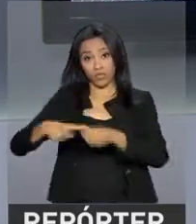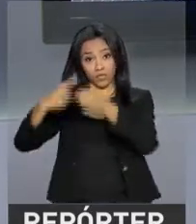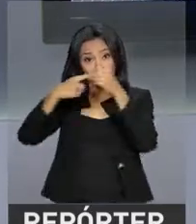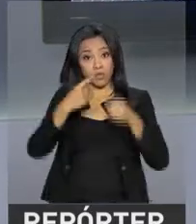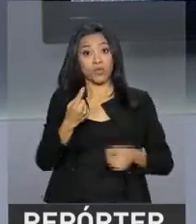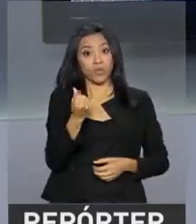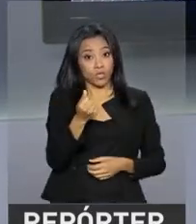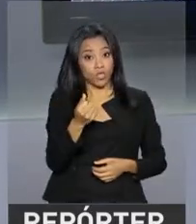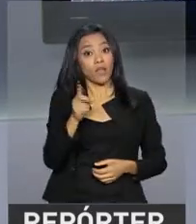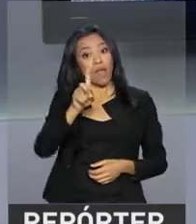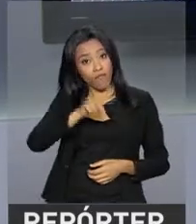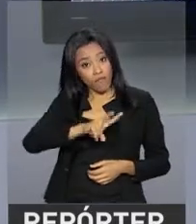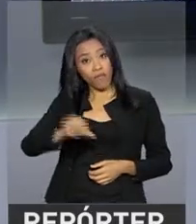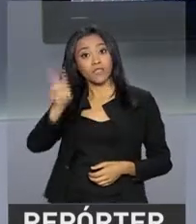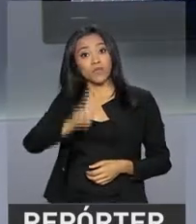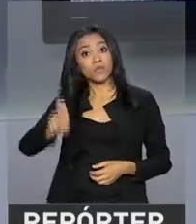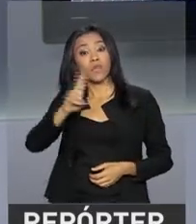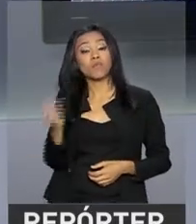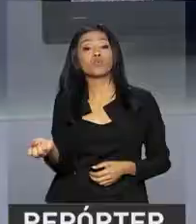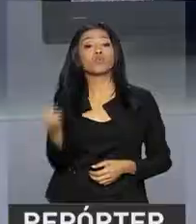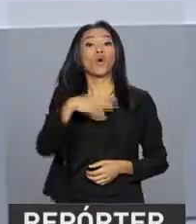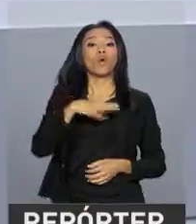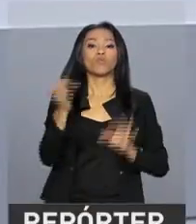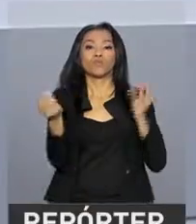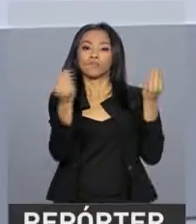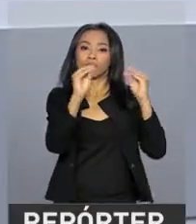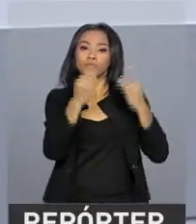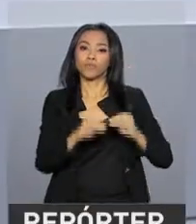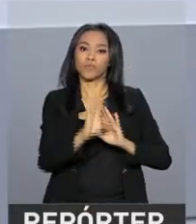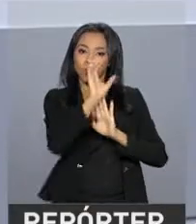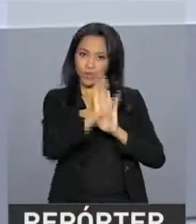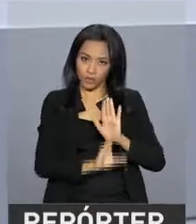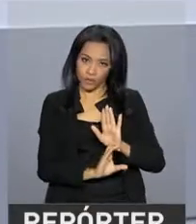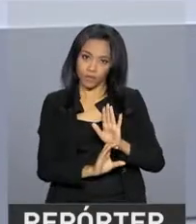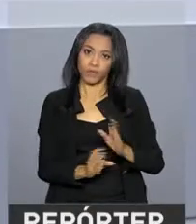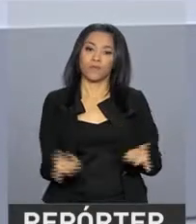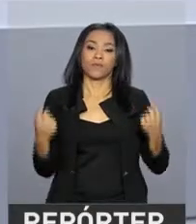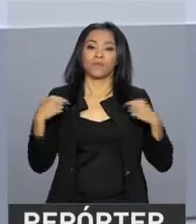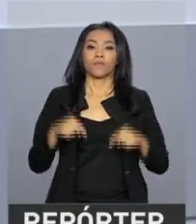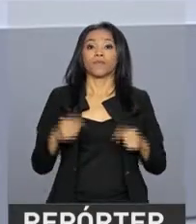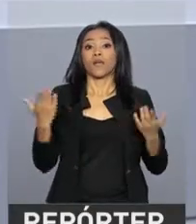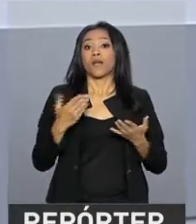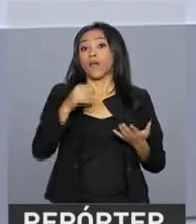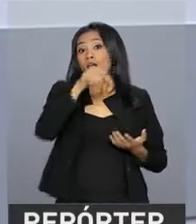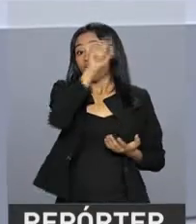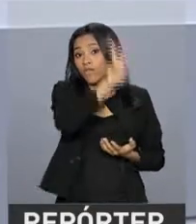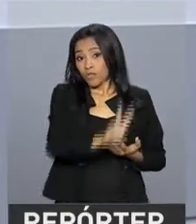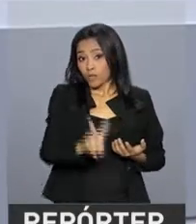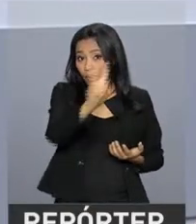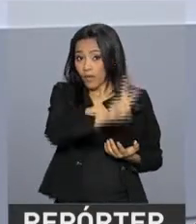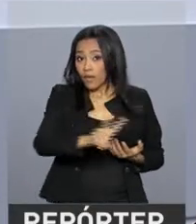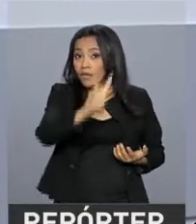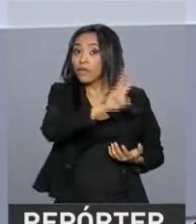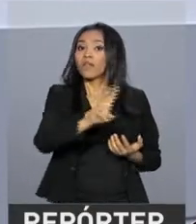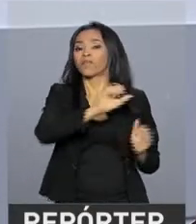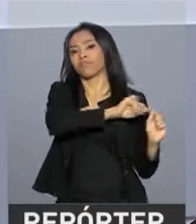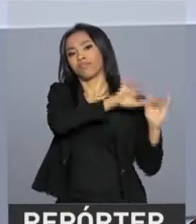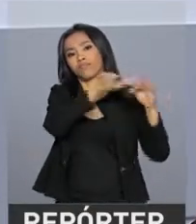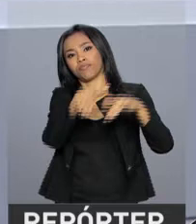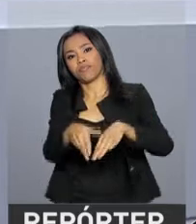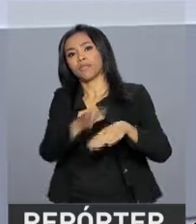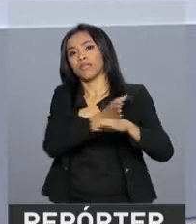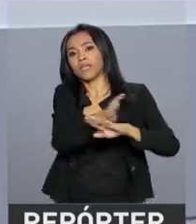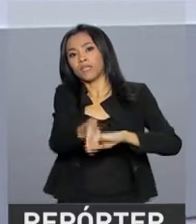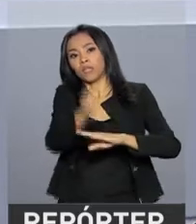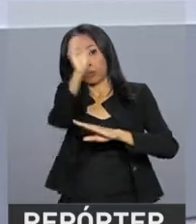e implementação dos novos currículos a transferência de imigrantes venezuelanos que estão em roraima para outros